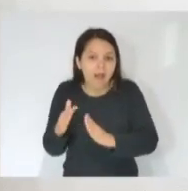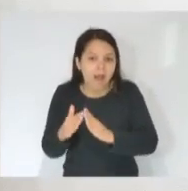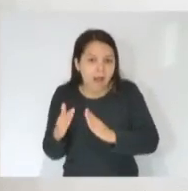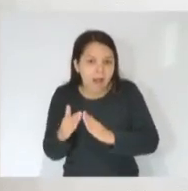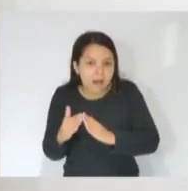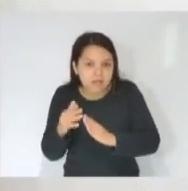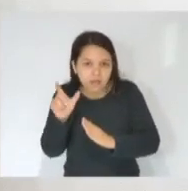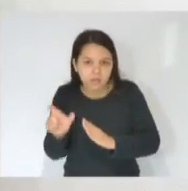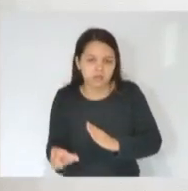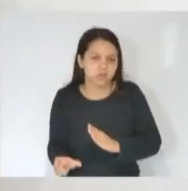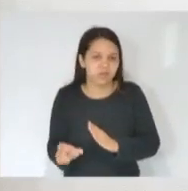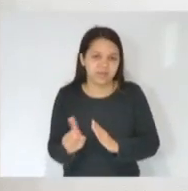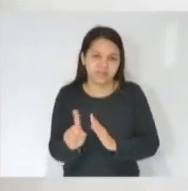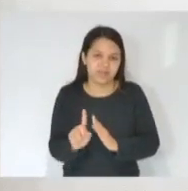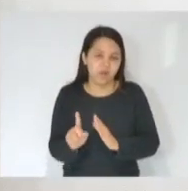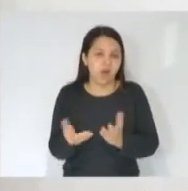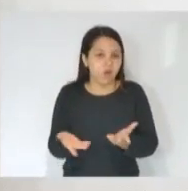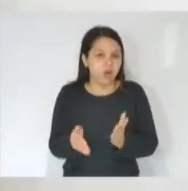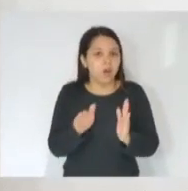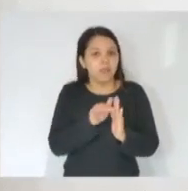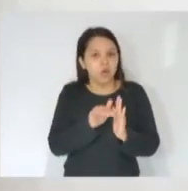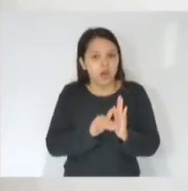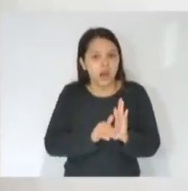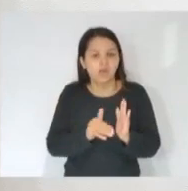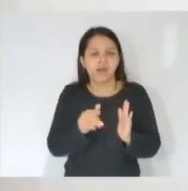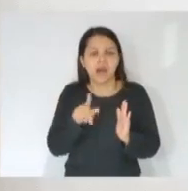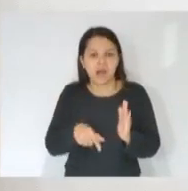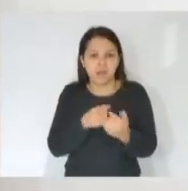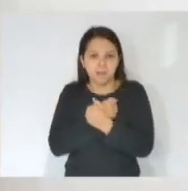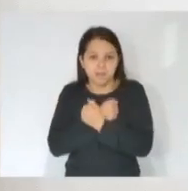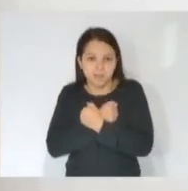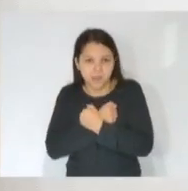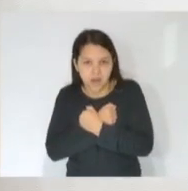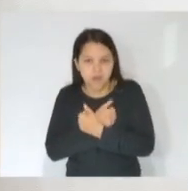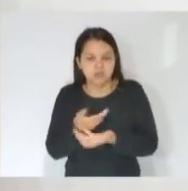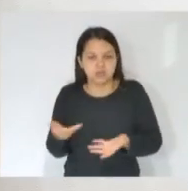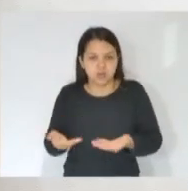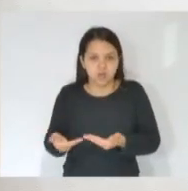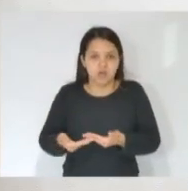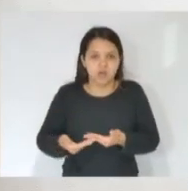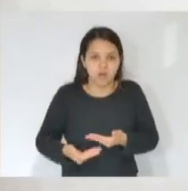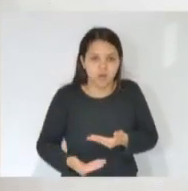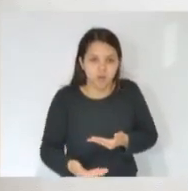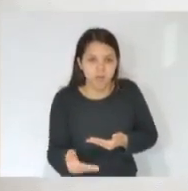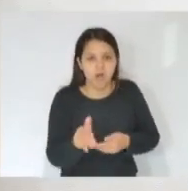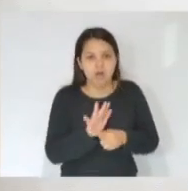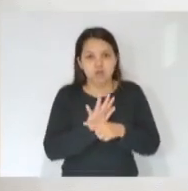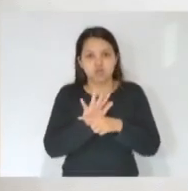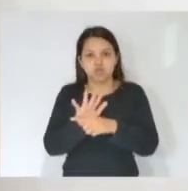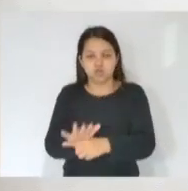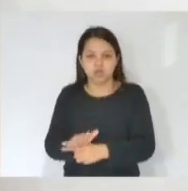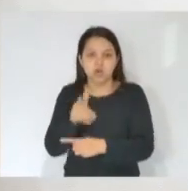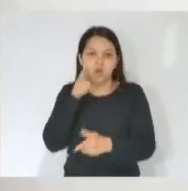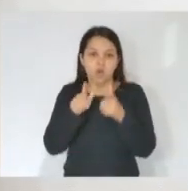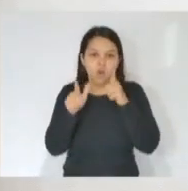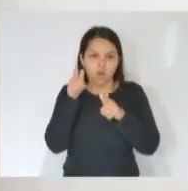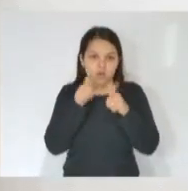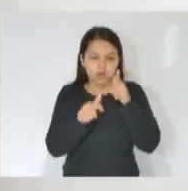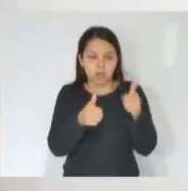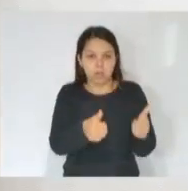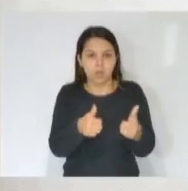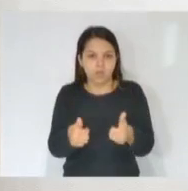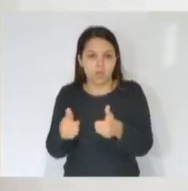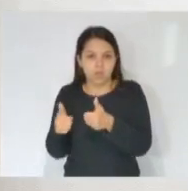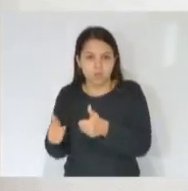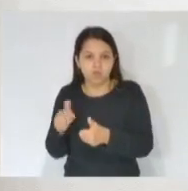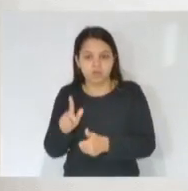E com esse programa, o programa Abraço, nós estamos, de fato, colhendo já números significativos. Já estamos há mais de